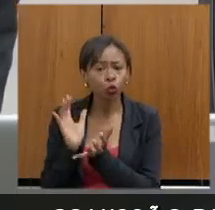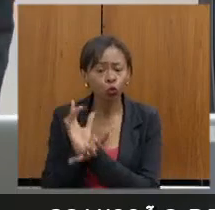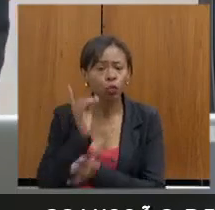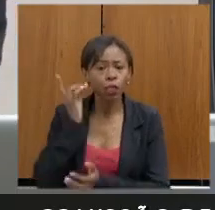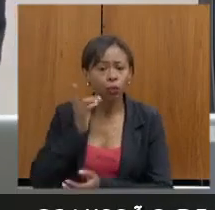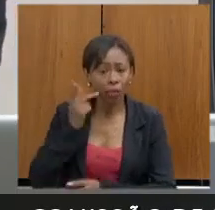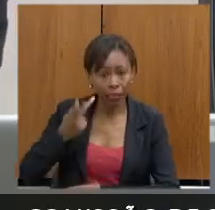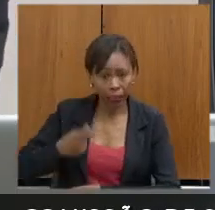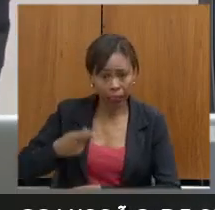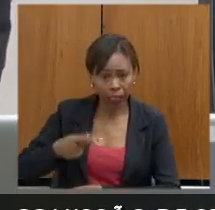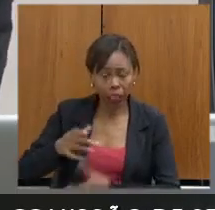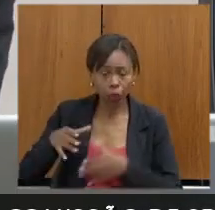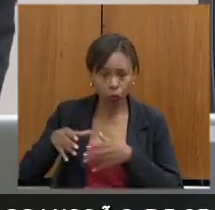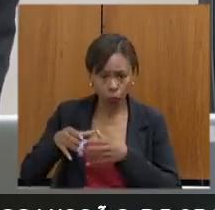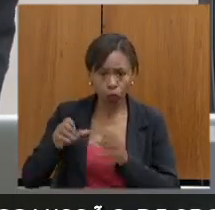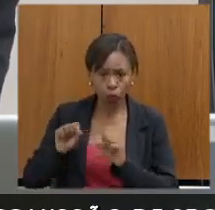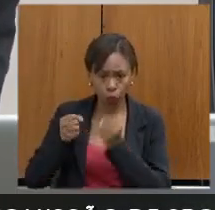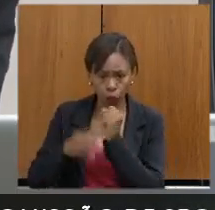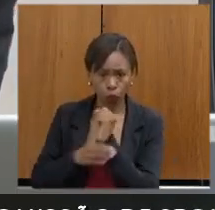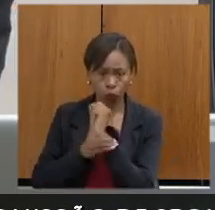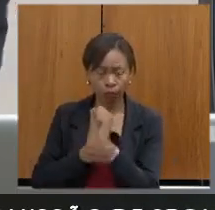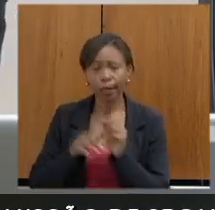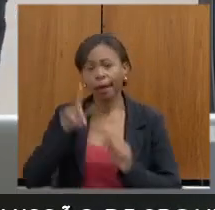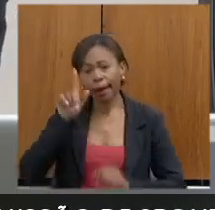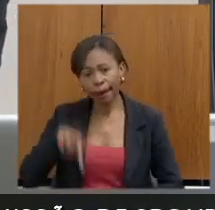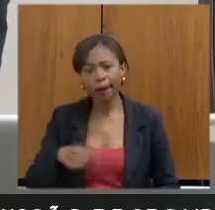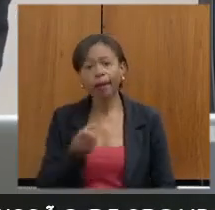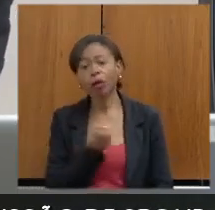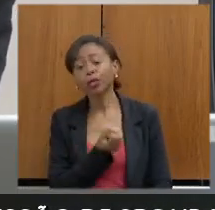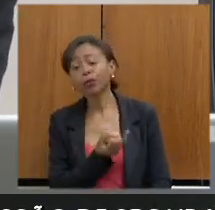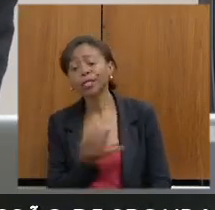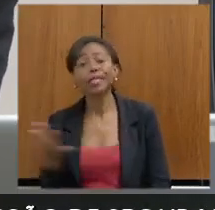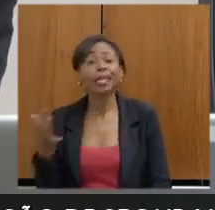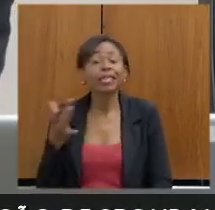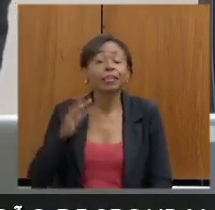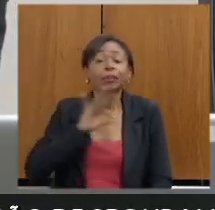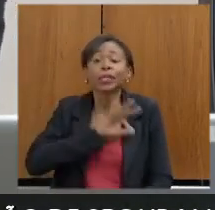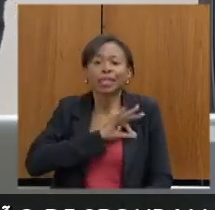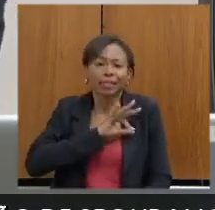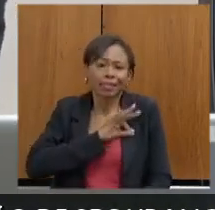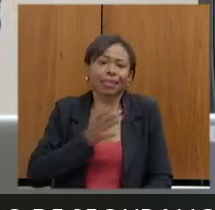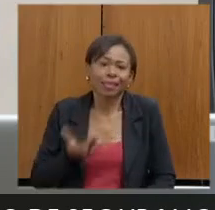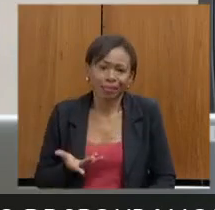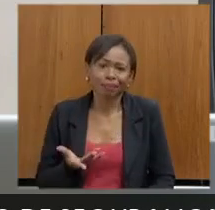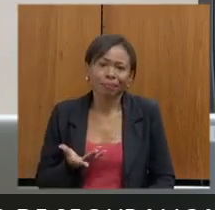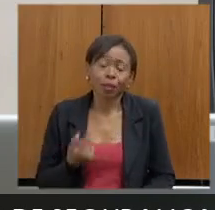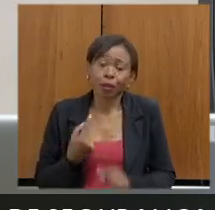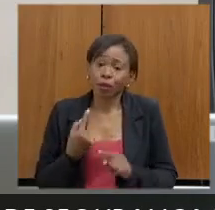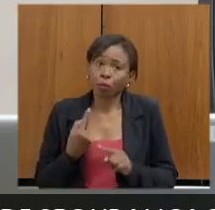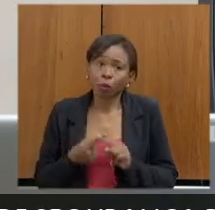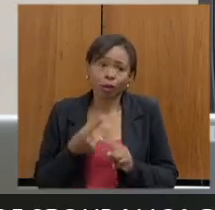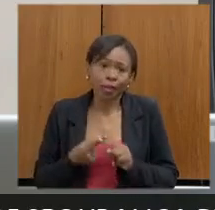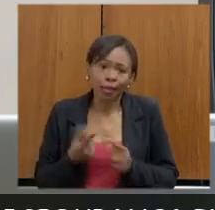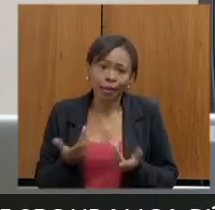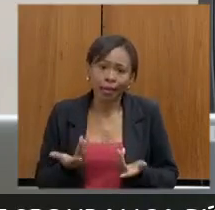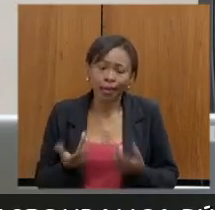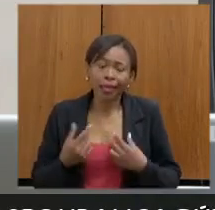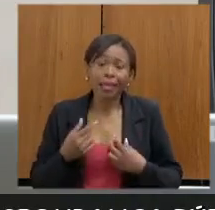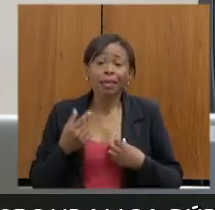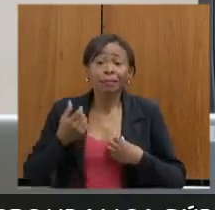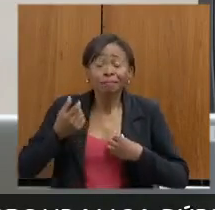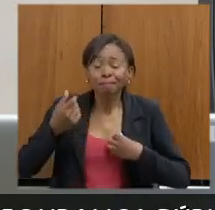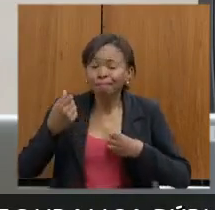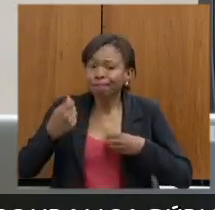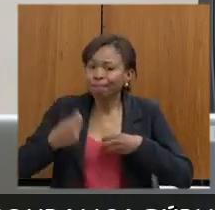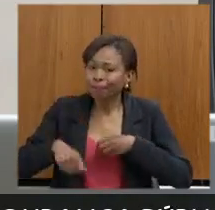comissão é a questão do efetivo e não é por um motivo qualquer é por uma